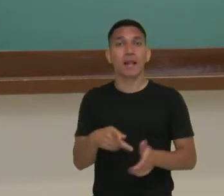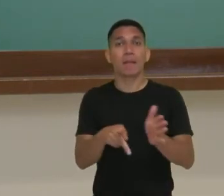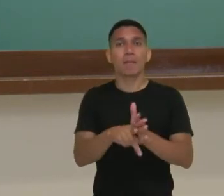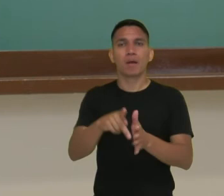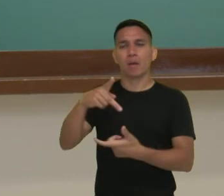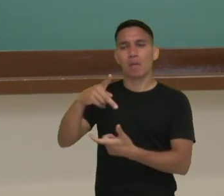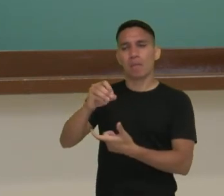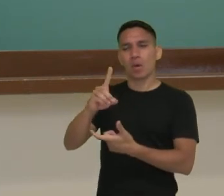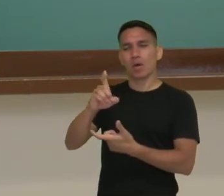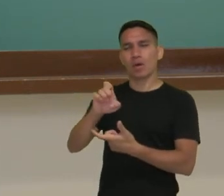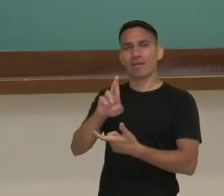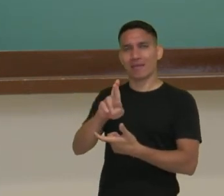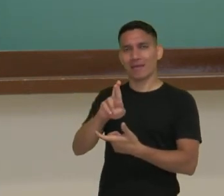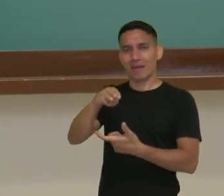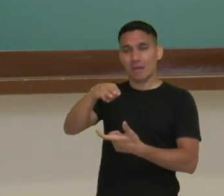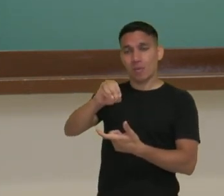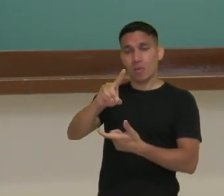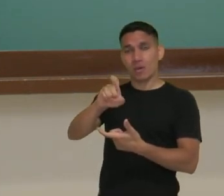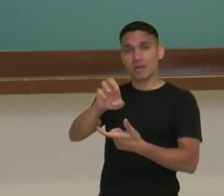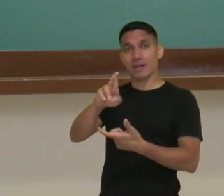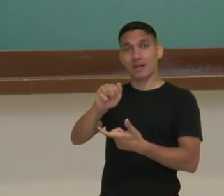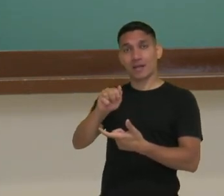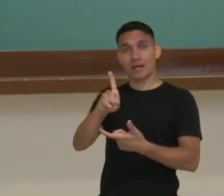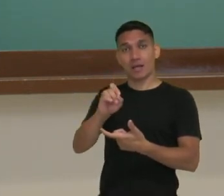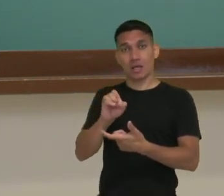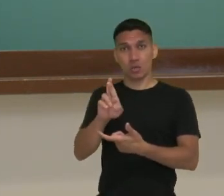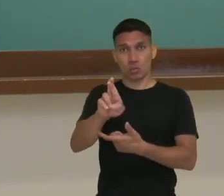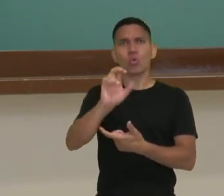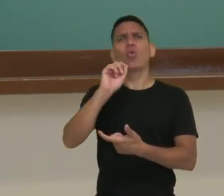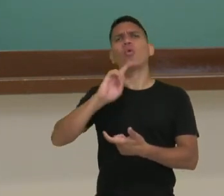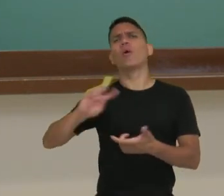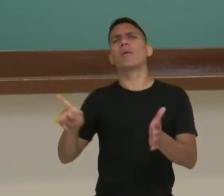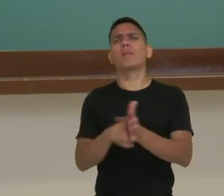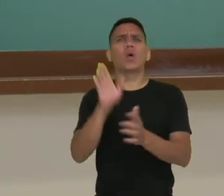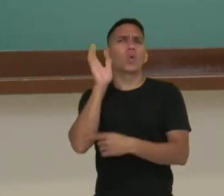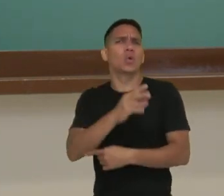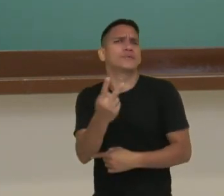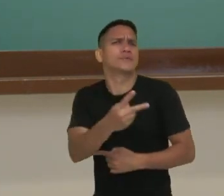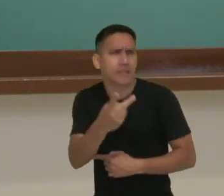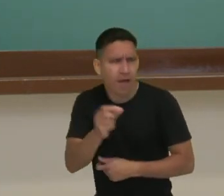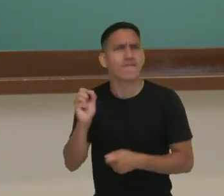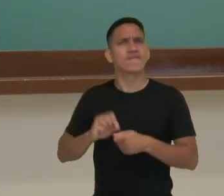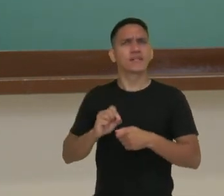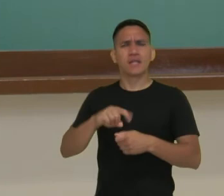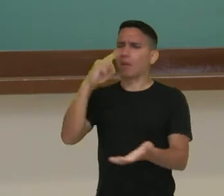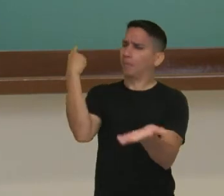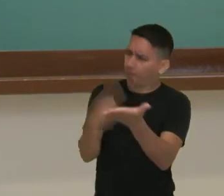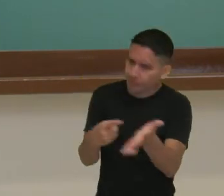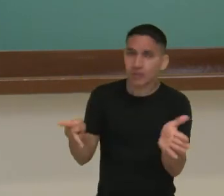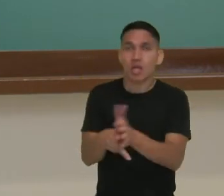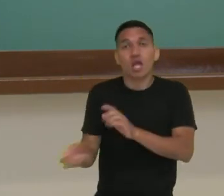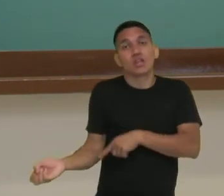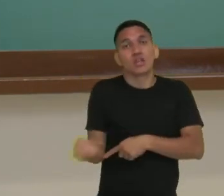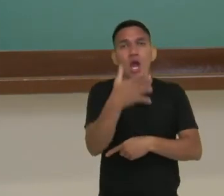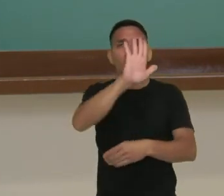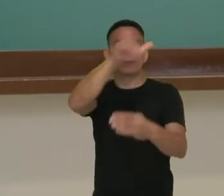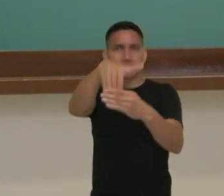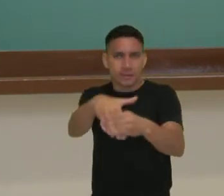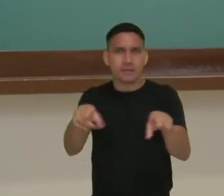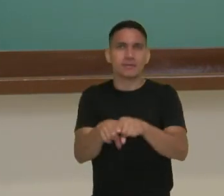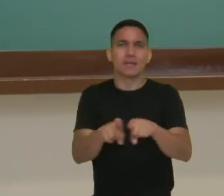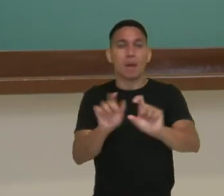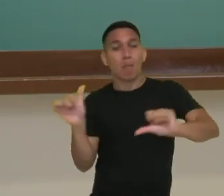esse poder ao Dom Pedro II, dele conseguir fazer novas eleições, destituir a Câmara, modificar